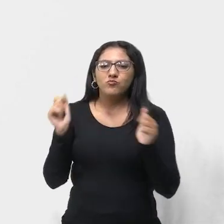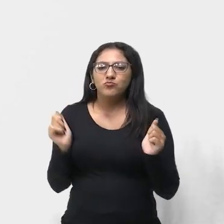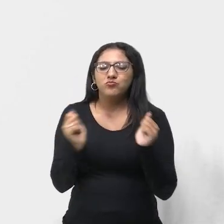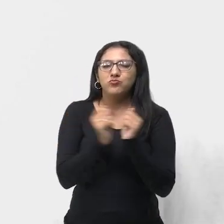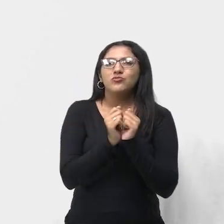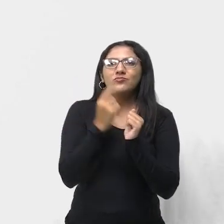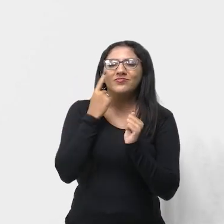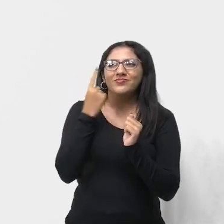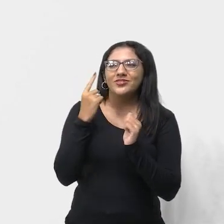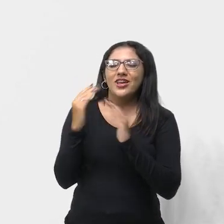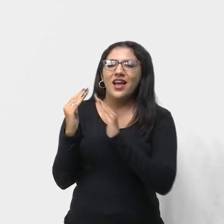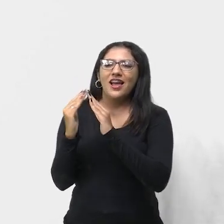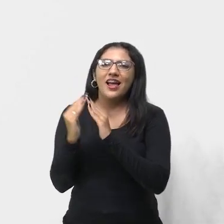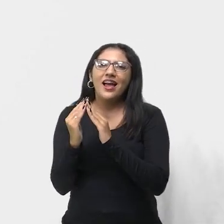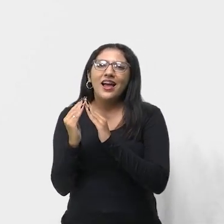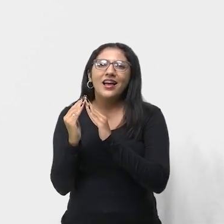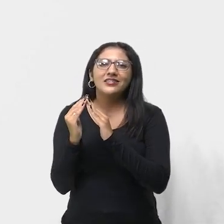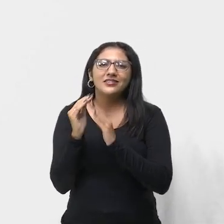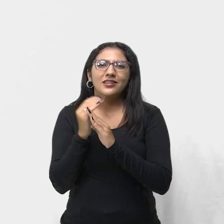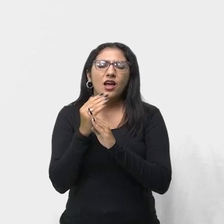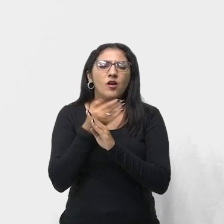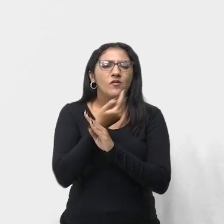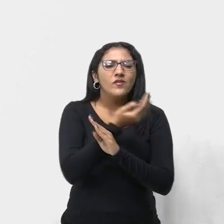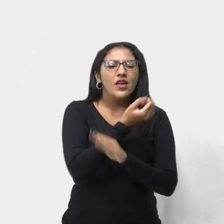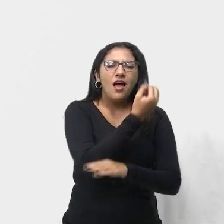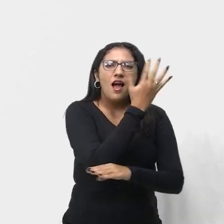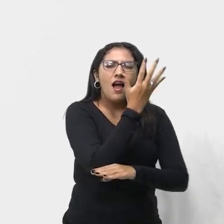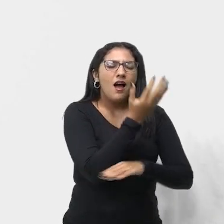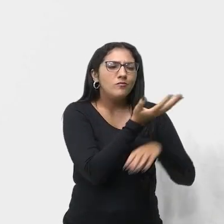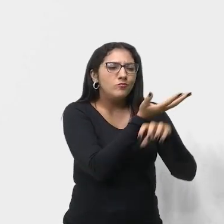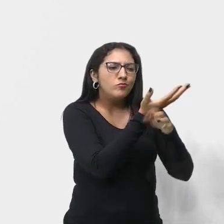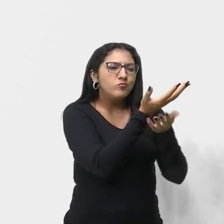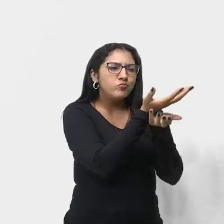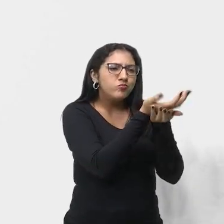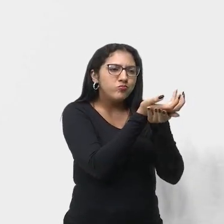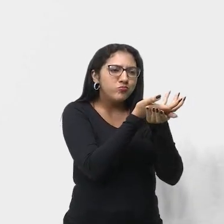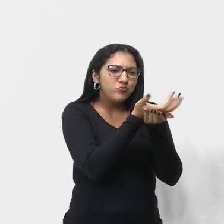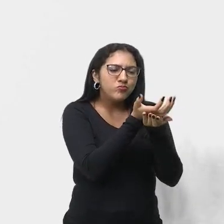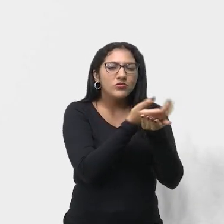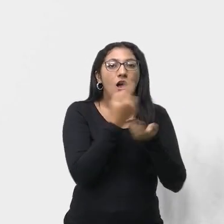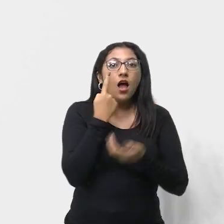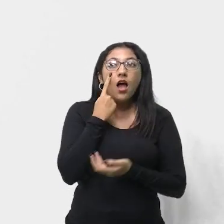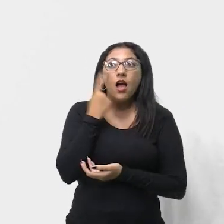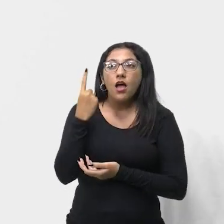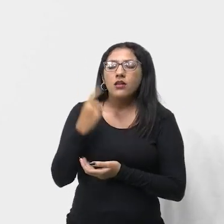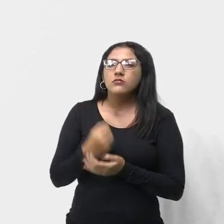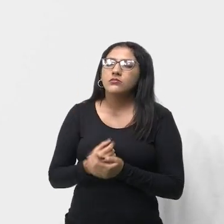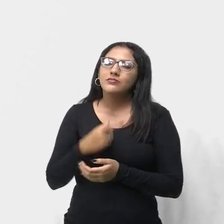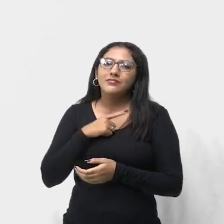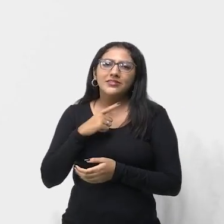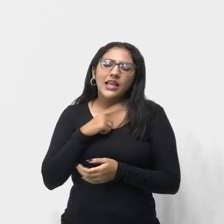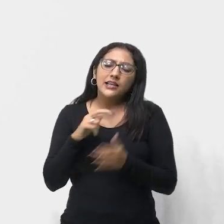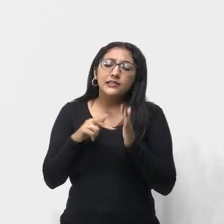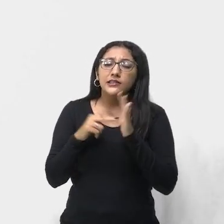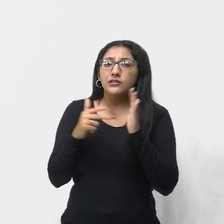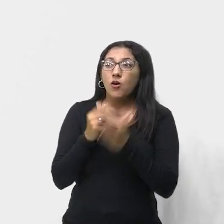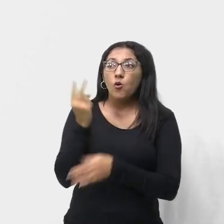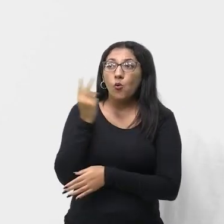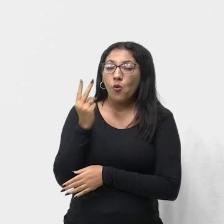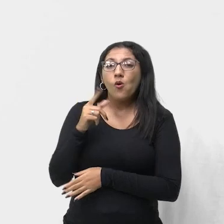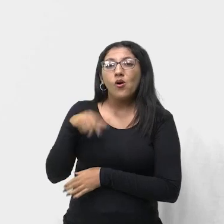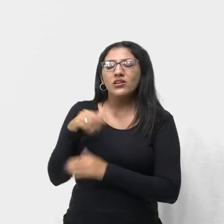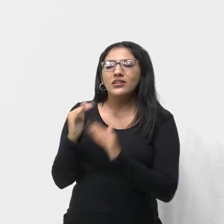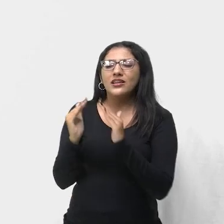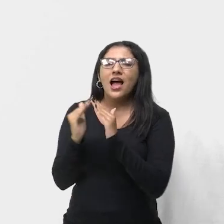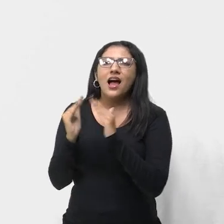a lado. Será que eles teriam ali alguma semelhança? Ah, os dois são abrigo, os dois são casa, não